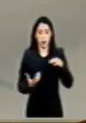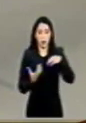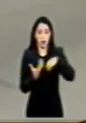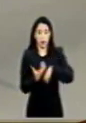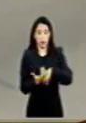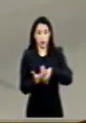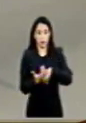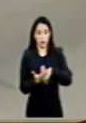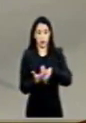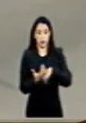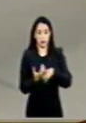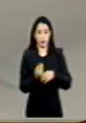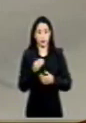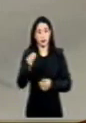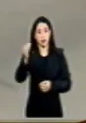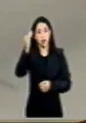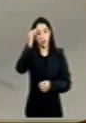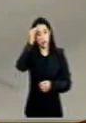entende